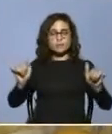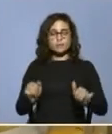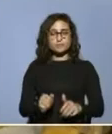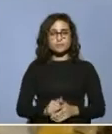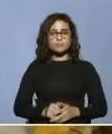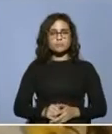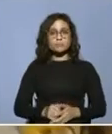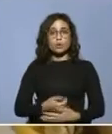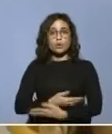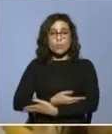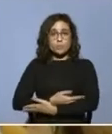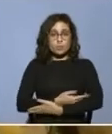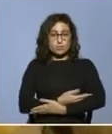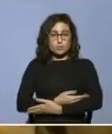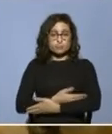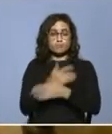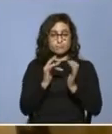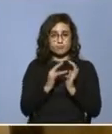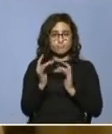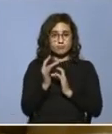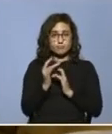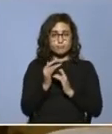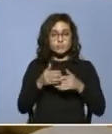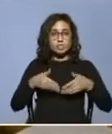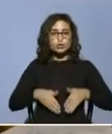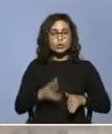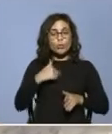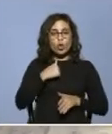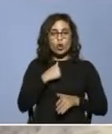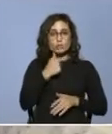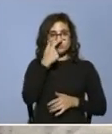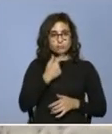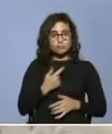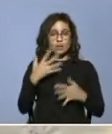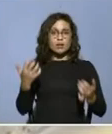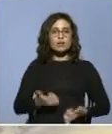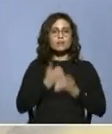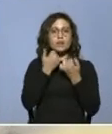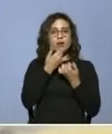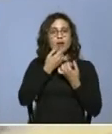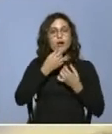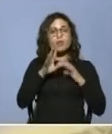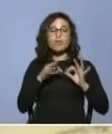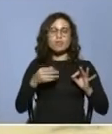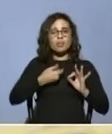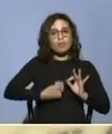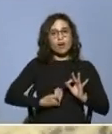menino nasceu para nós, um Salvador nos é oferecido.